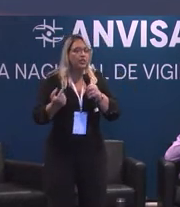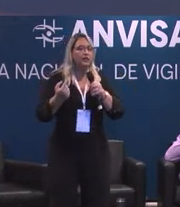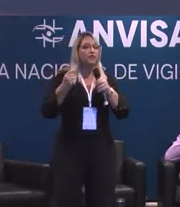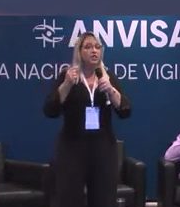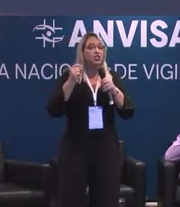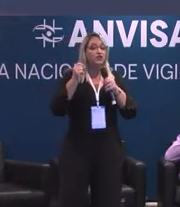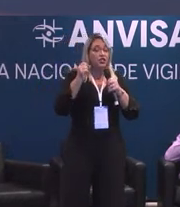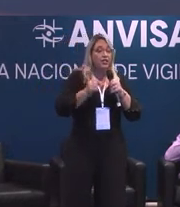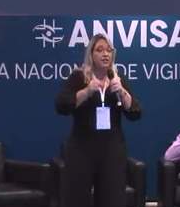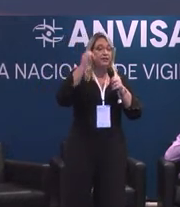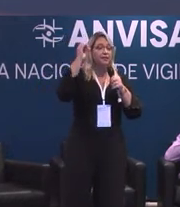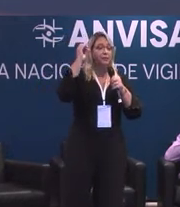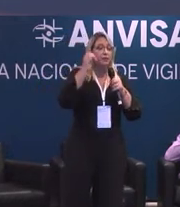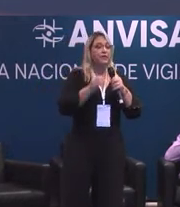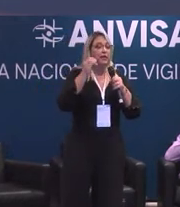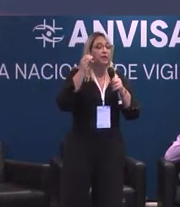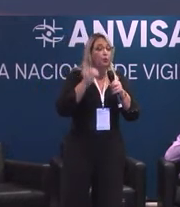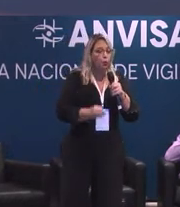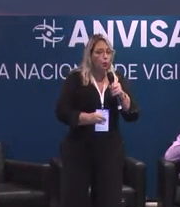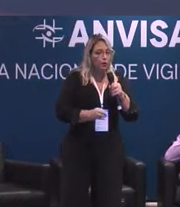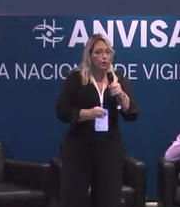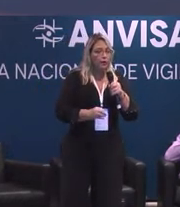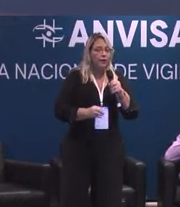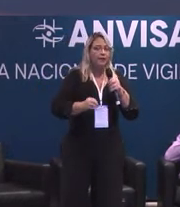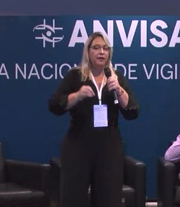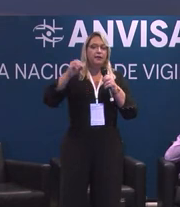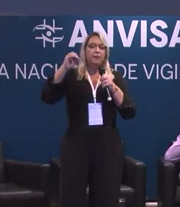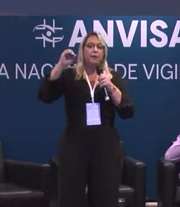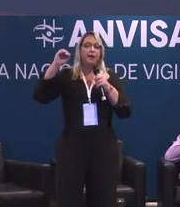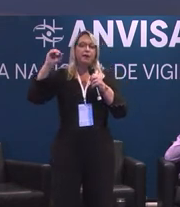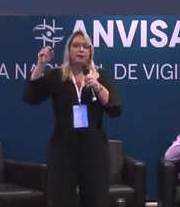A vigilância tem que saber fazer network. Tem que